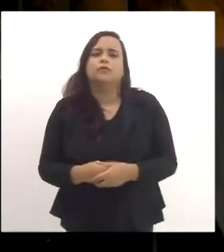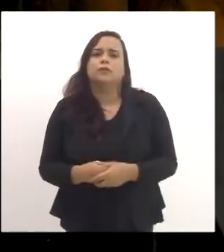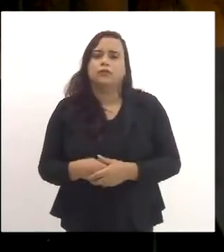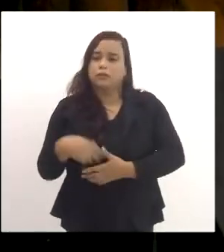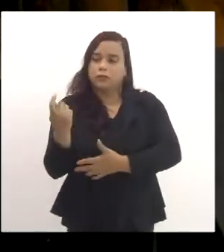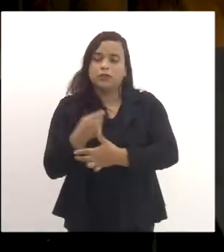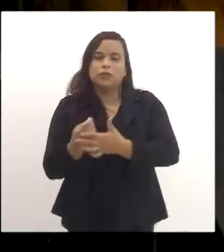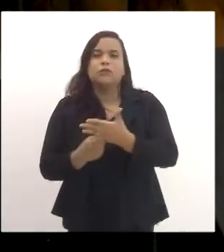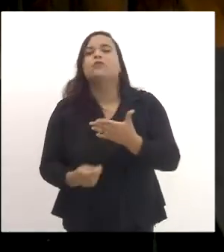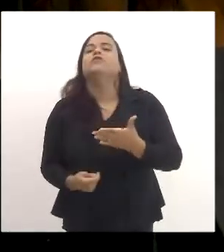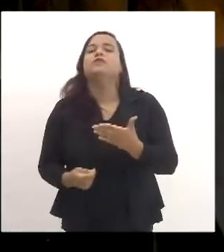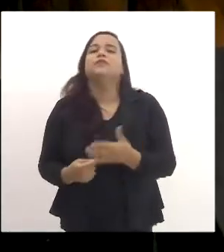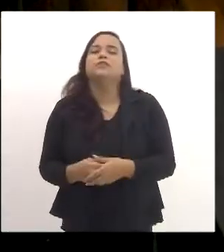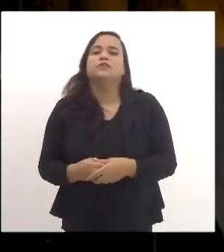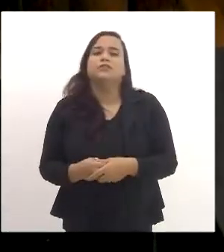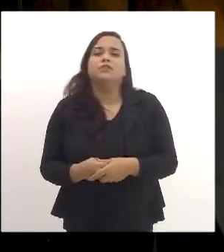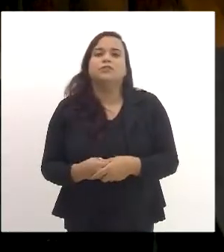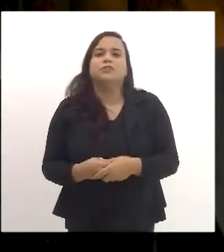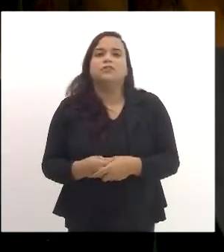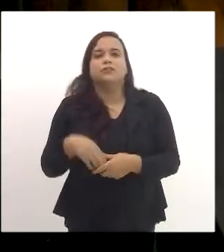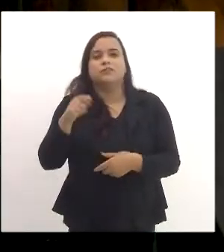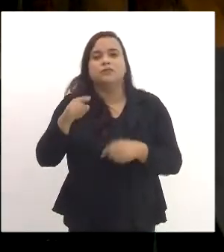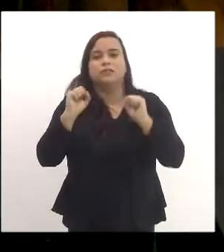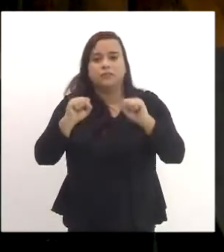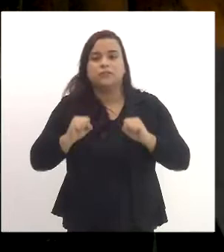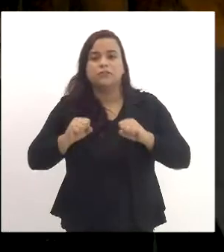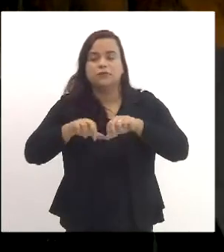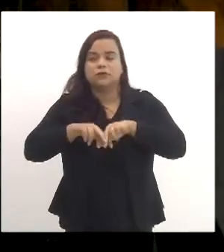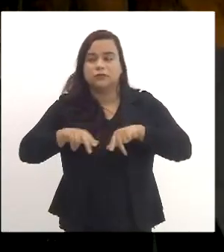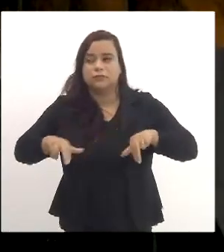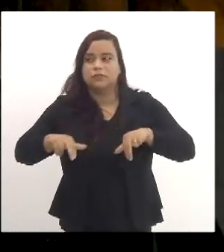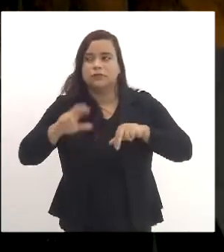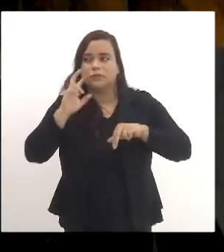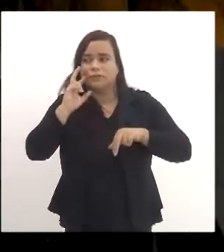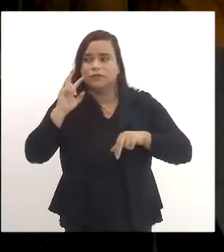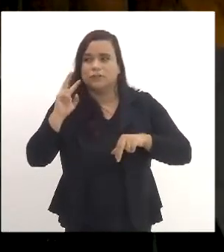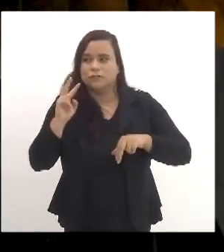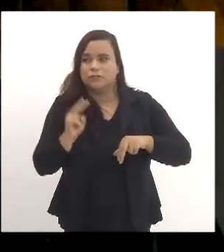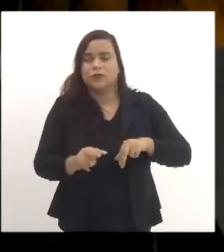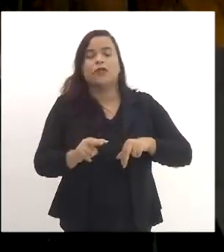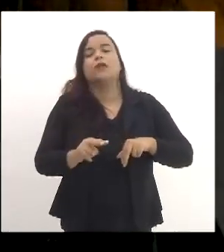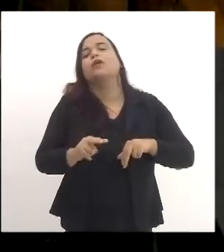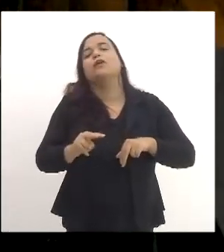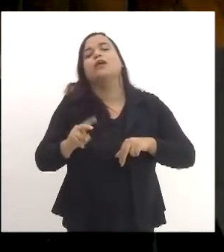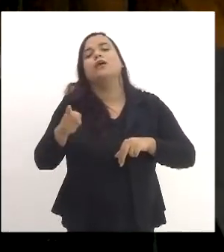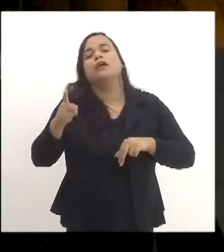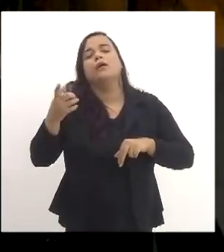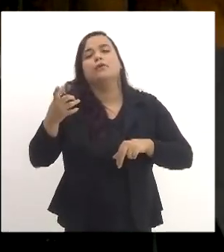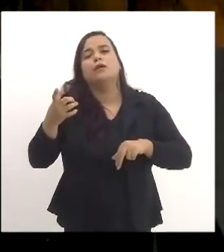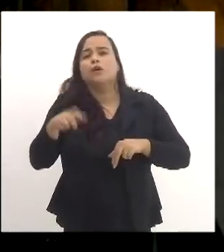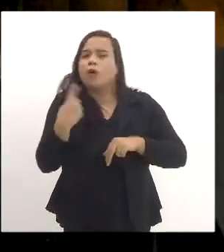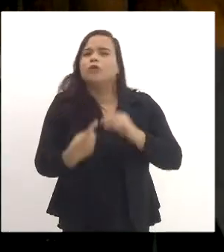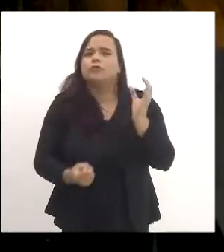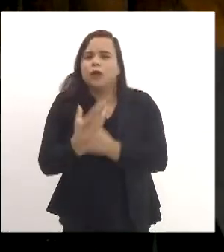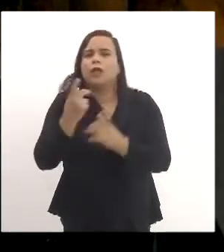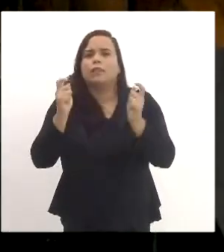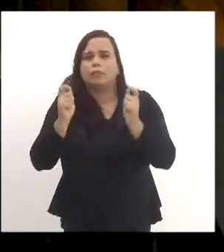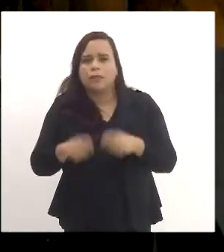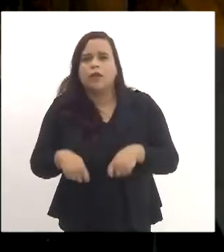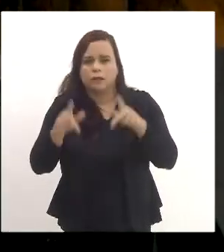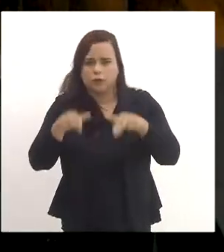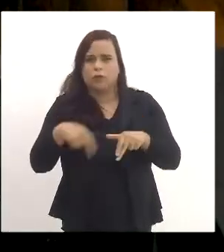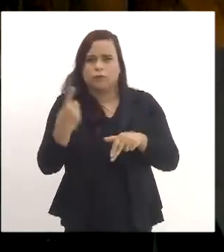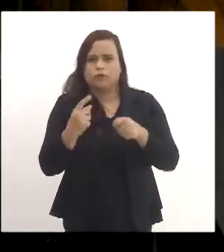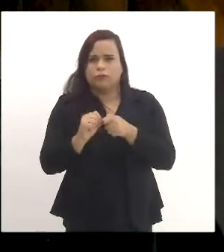Testemunhos da Maré, acredito que verdadeiramente a vida vale muito a pena e que podemos construí-la como desejamos,